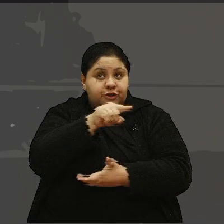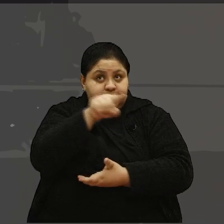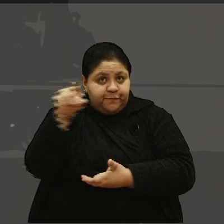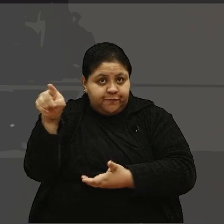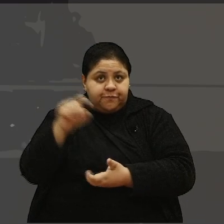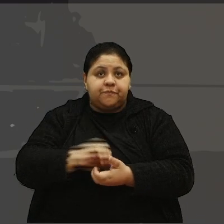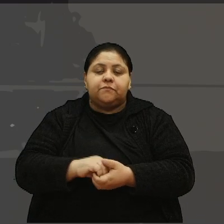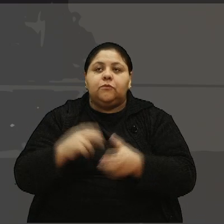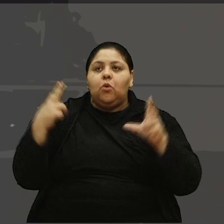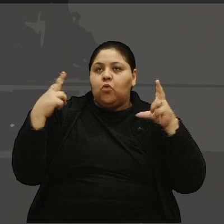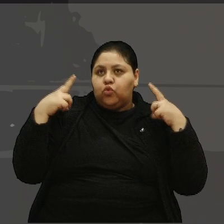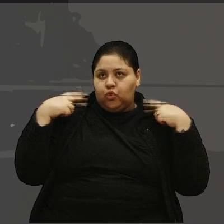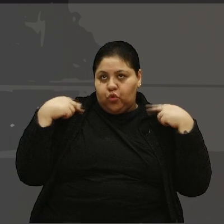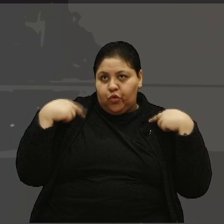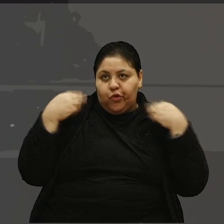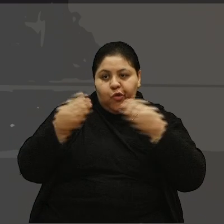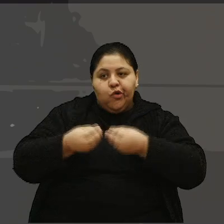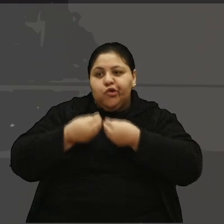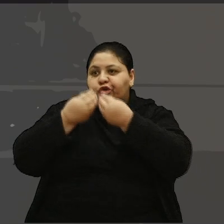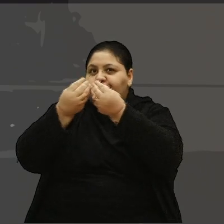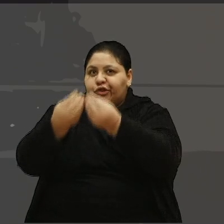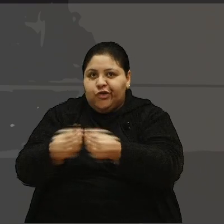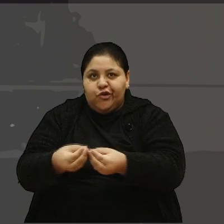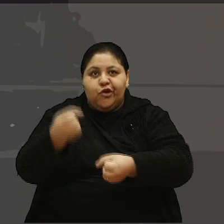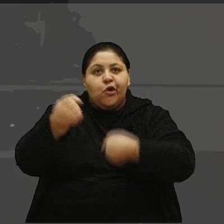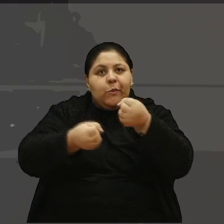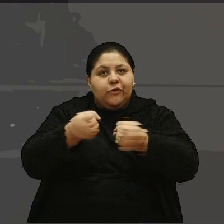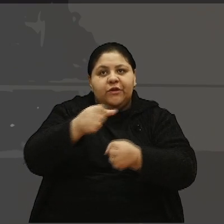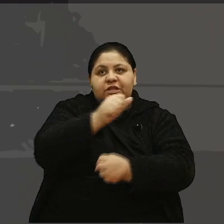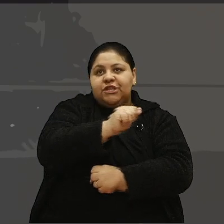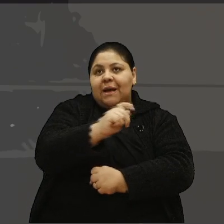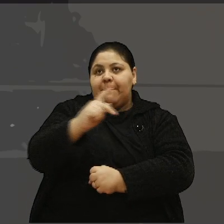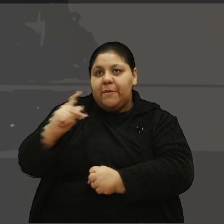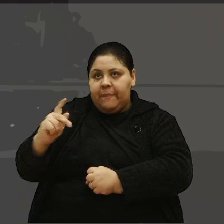os condutores, entregadores, motoristas de aplicativo,